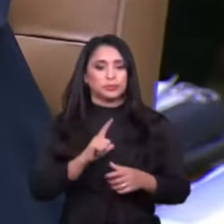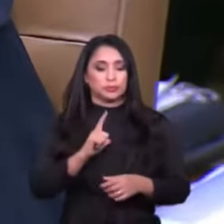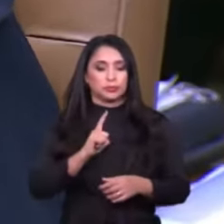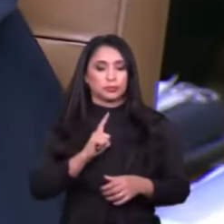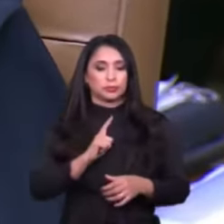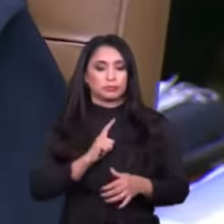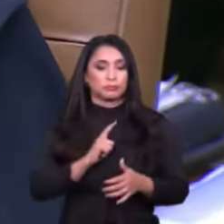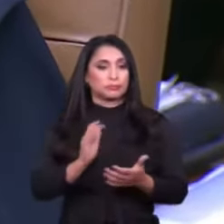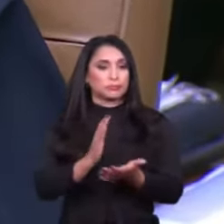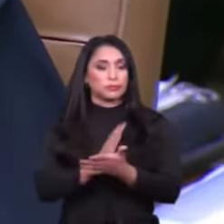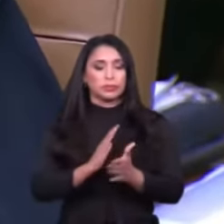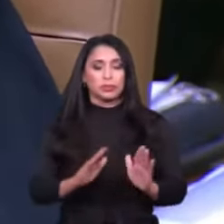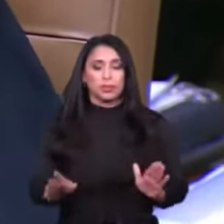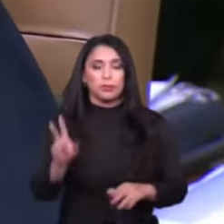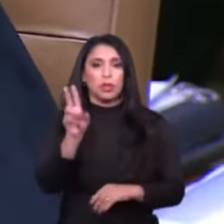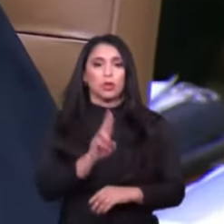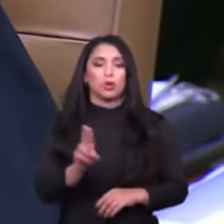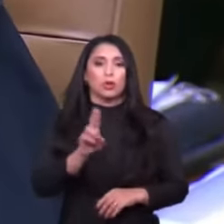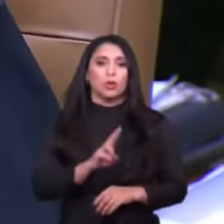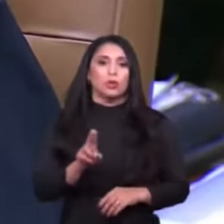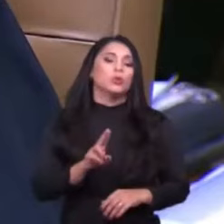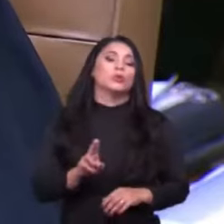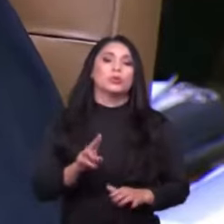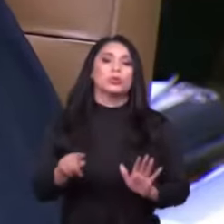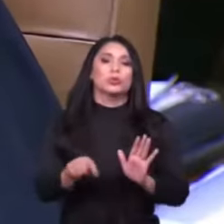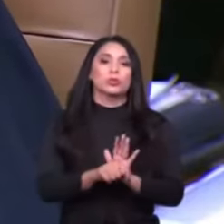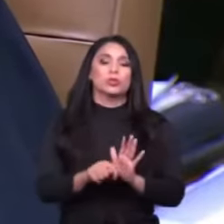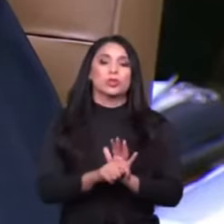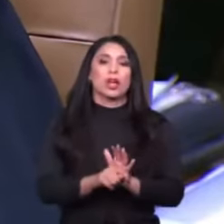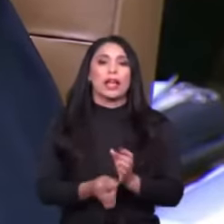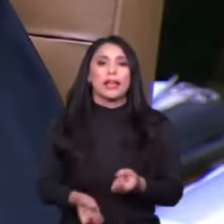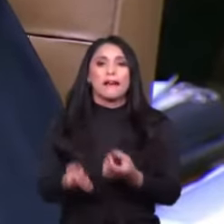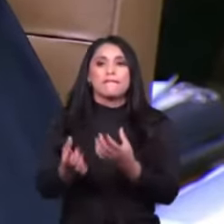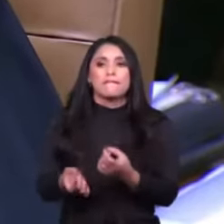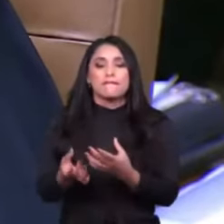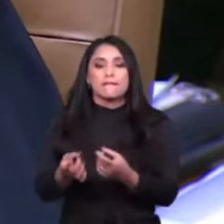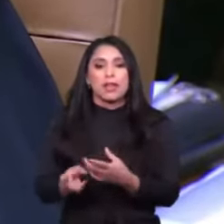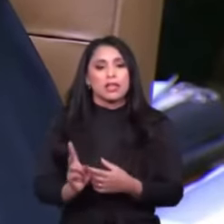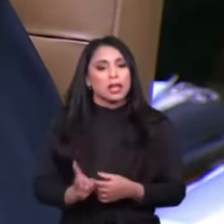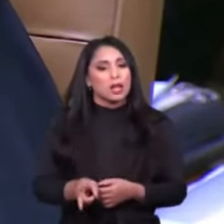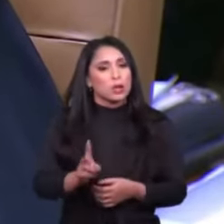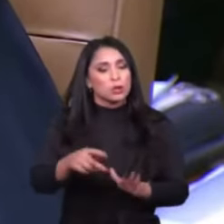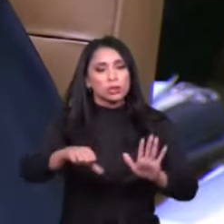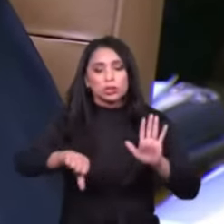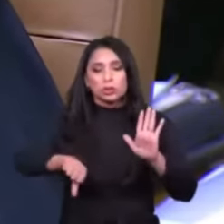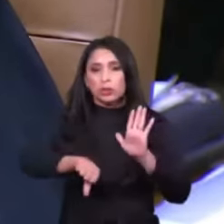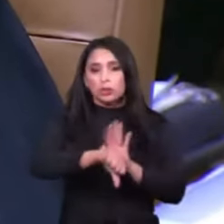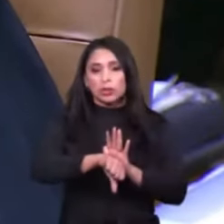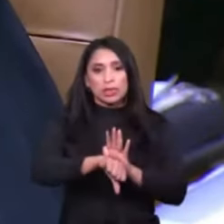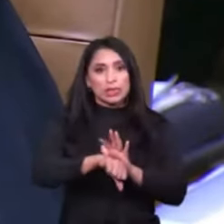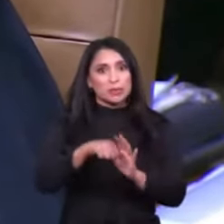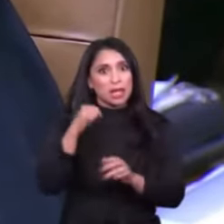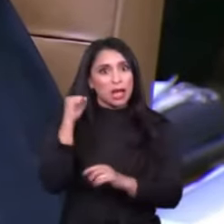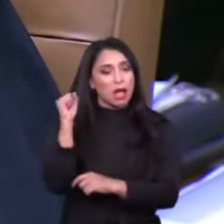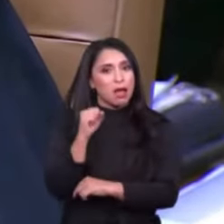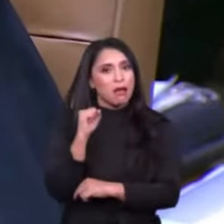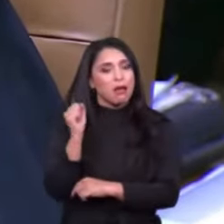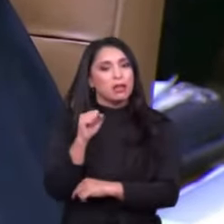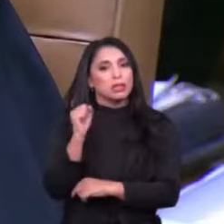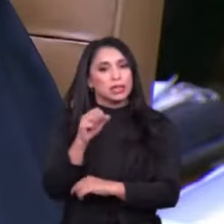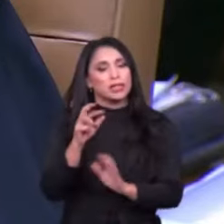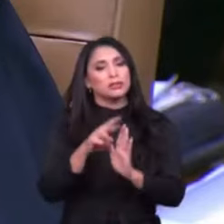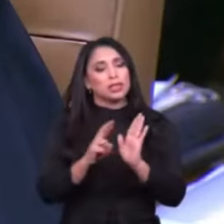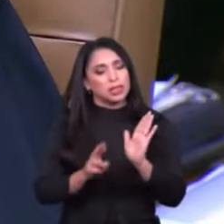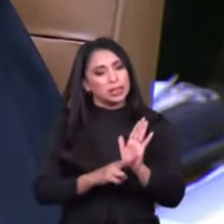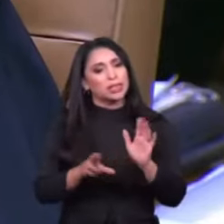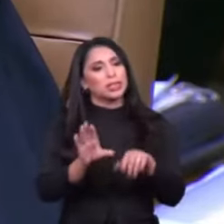consumo de drogas é que o tráfico que alimenta aquele continua sendo um crime equiparável aos hediondos, por força de regra